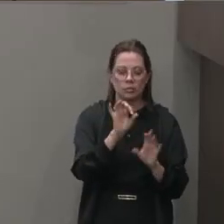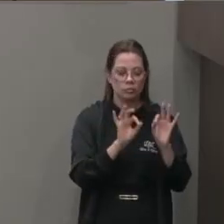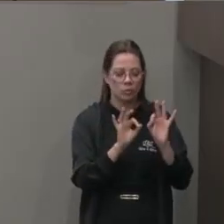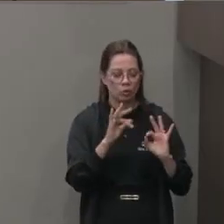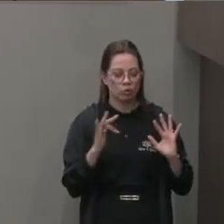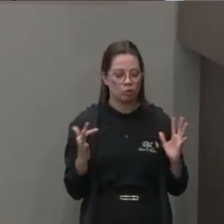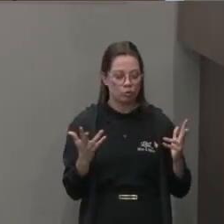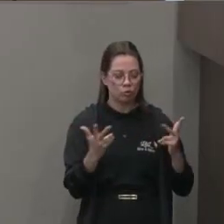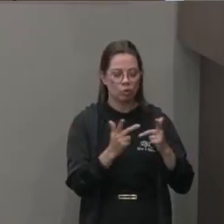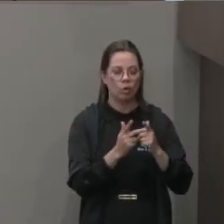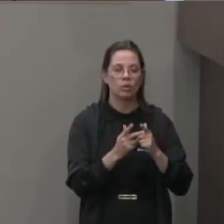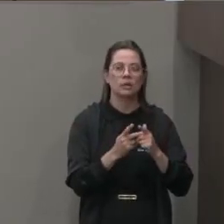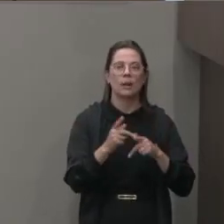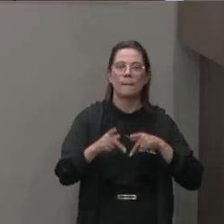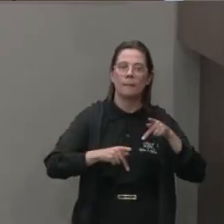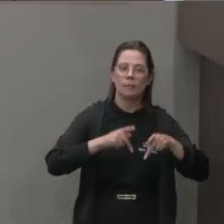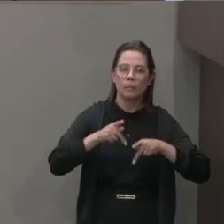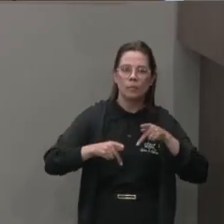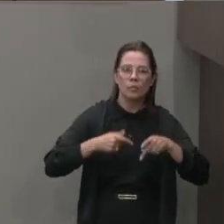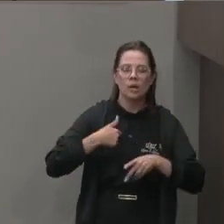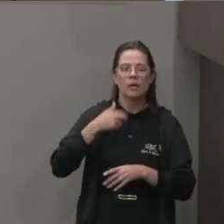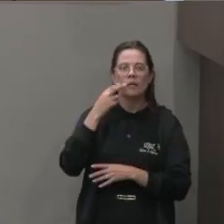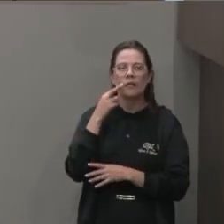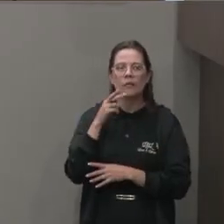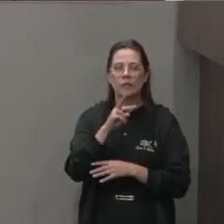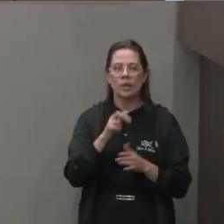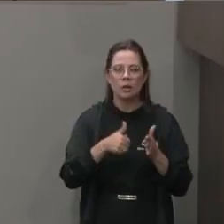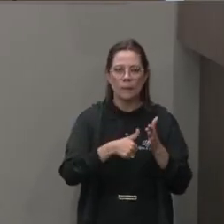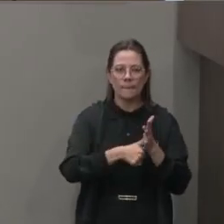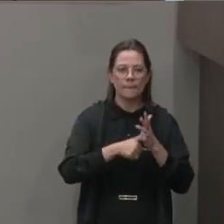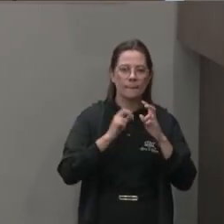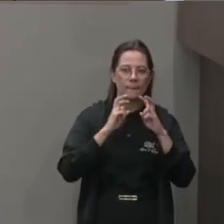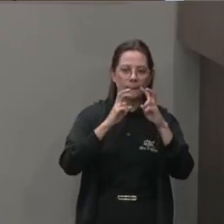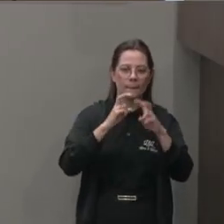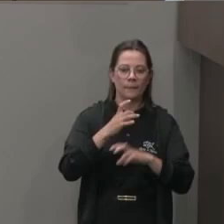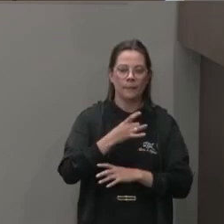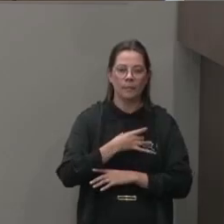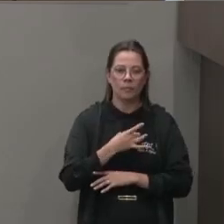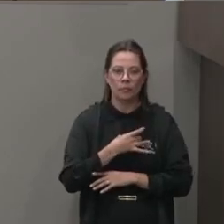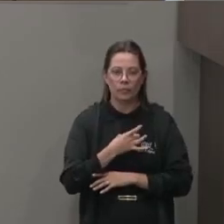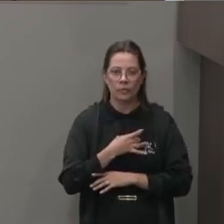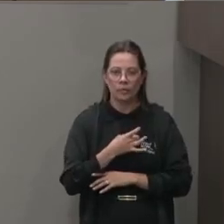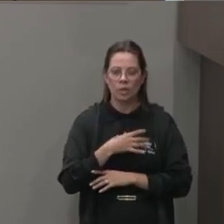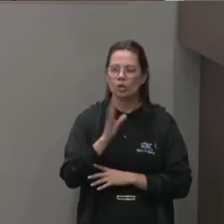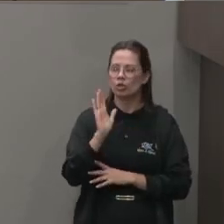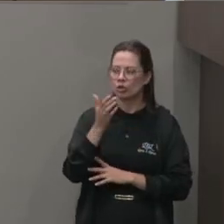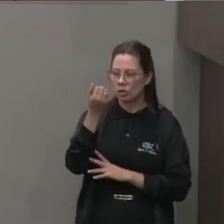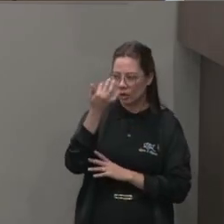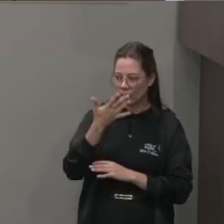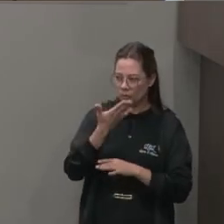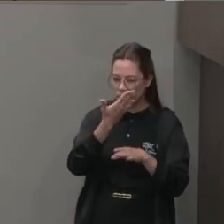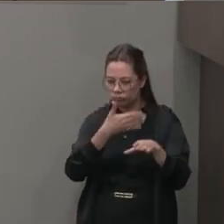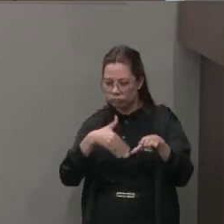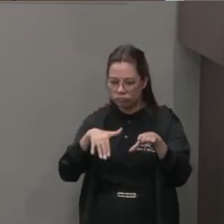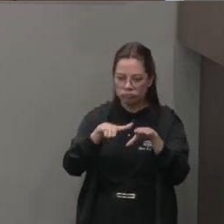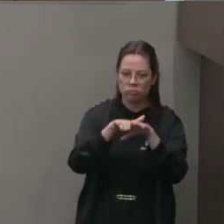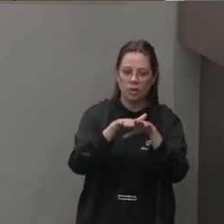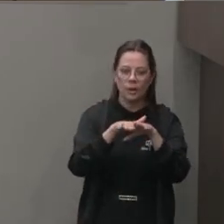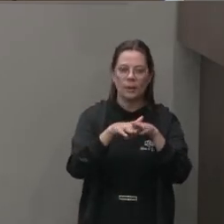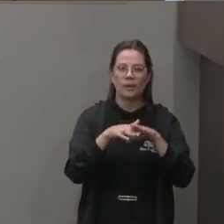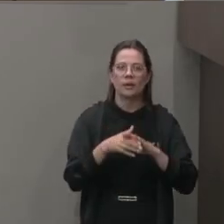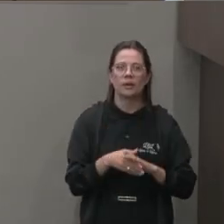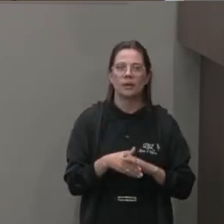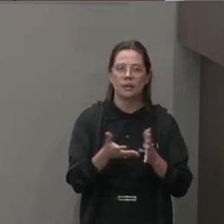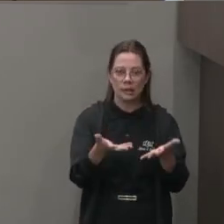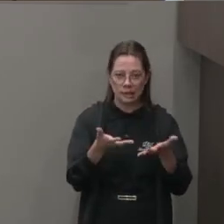toda a população. Eu vejo que o botão do pânico, vereador Krug, acho que o senhor já atingiu a sua meta, porque eu acho que o